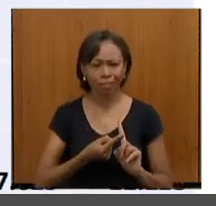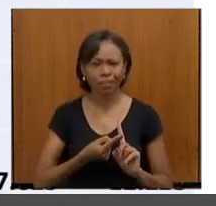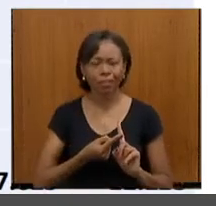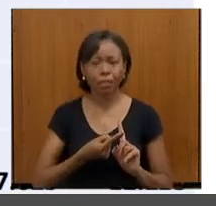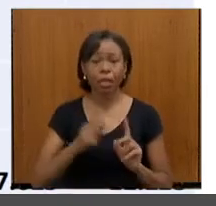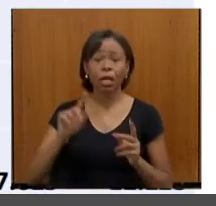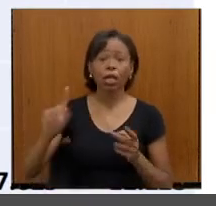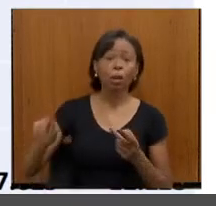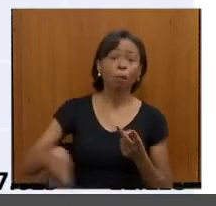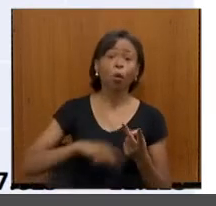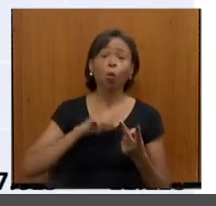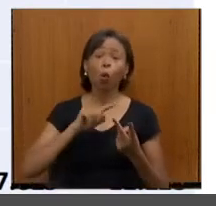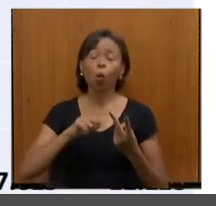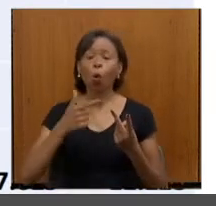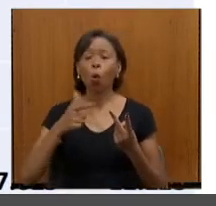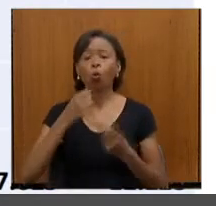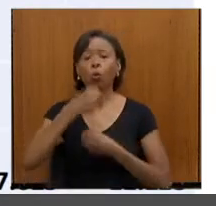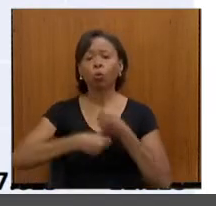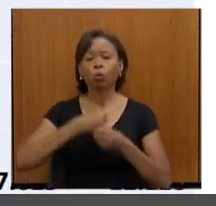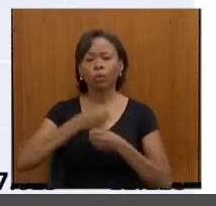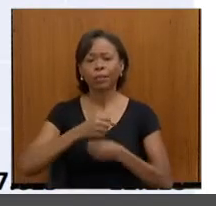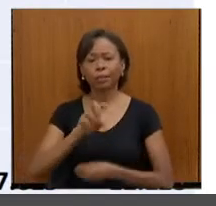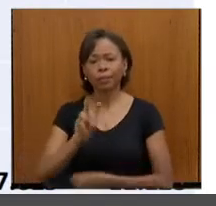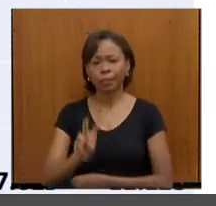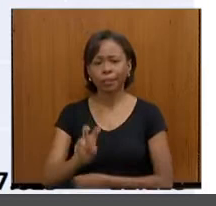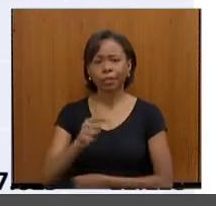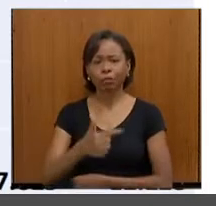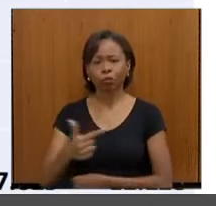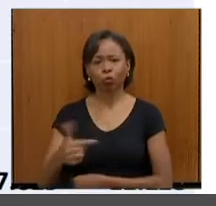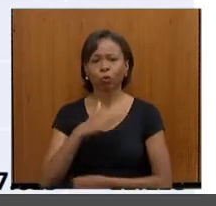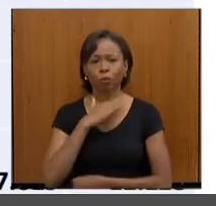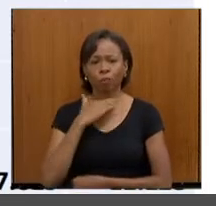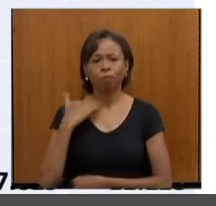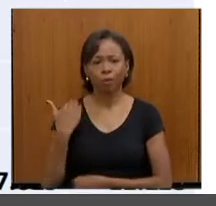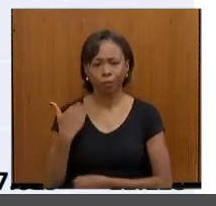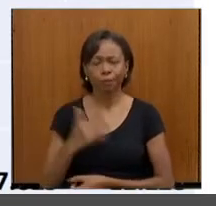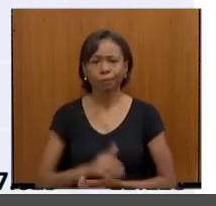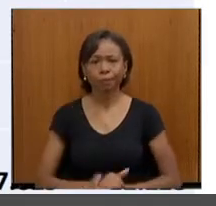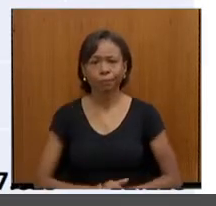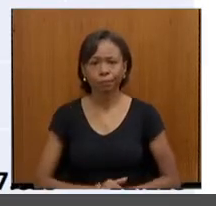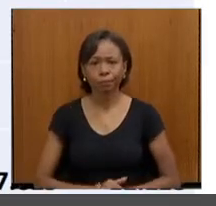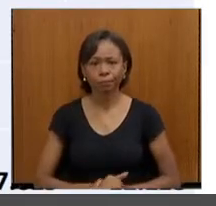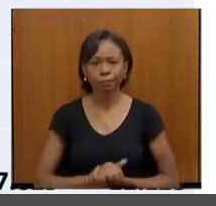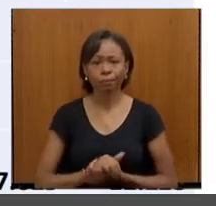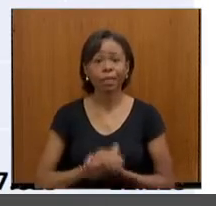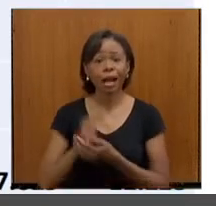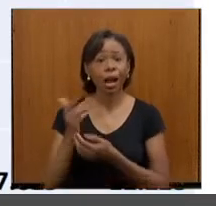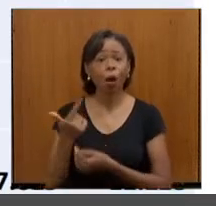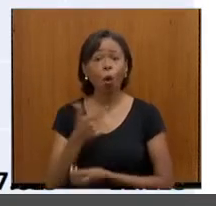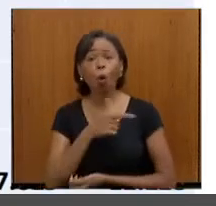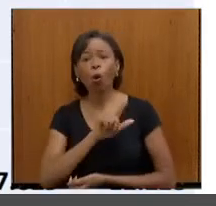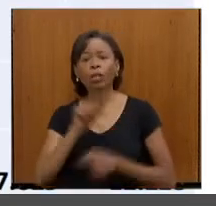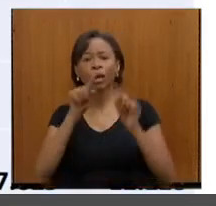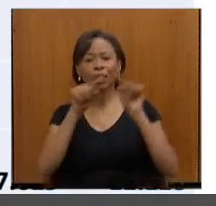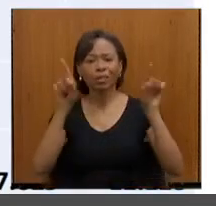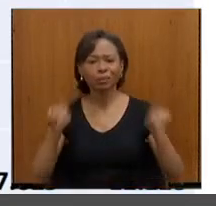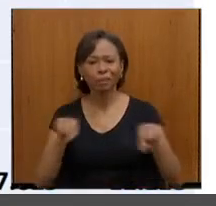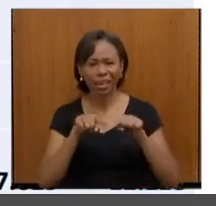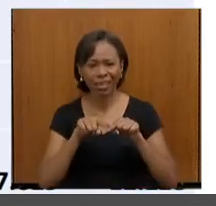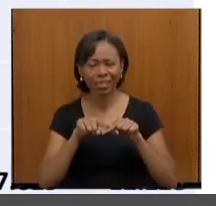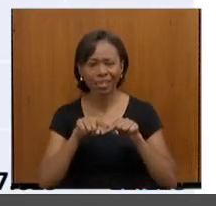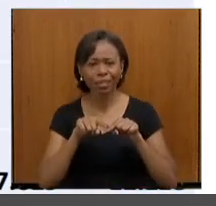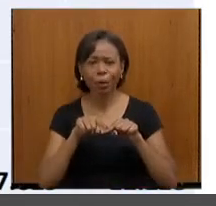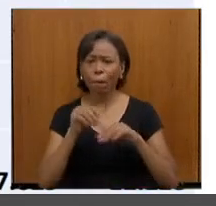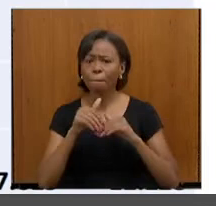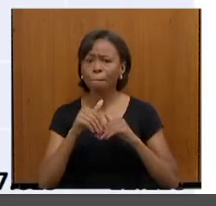ano, 522. Mas, por favor, olhem a tabela do lado. Nós temos mais de 12